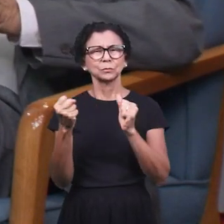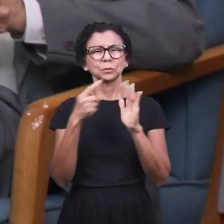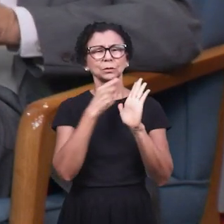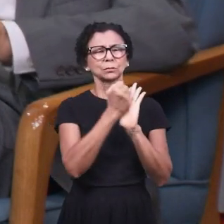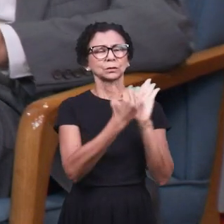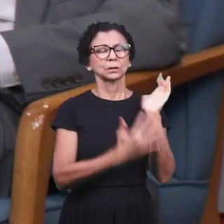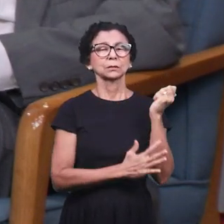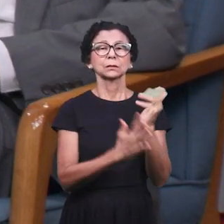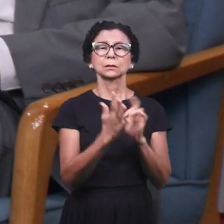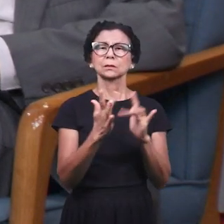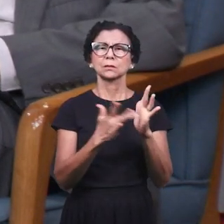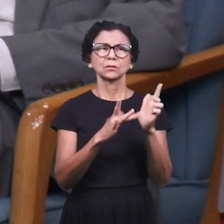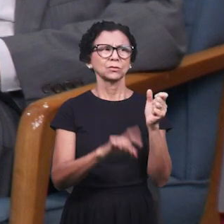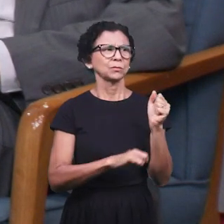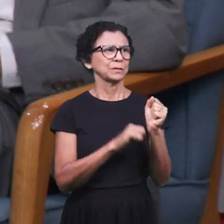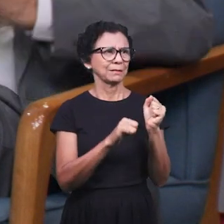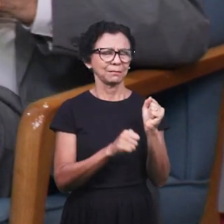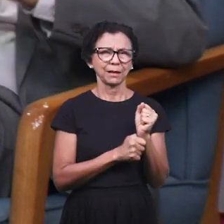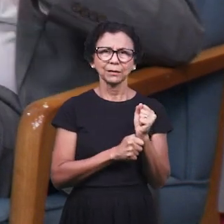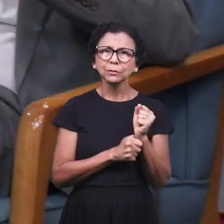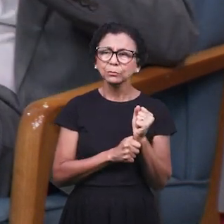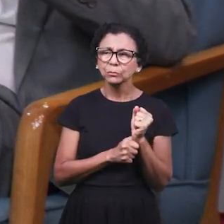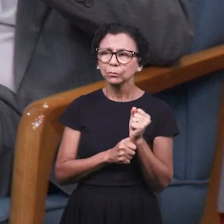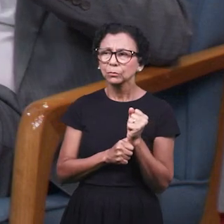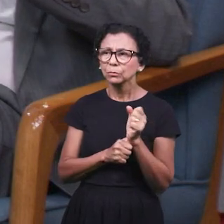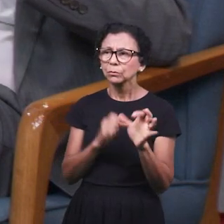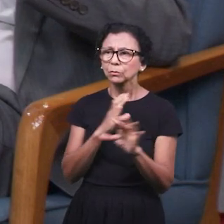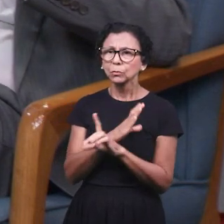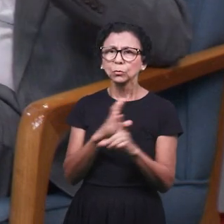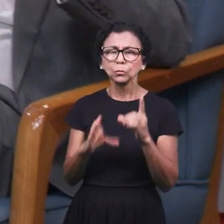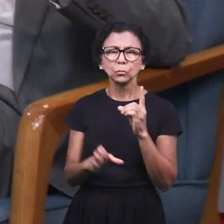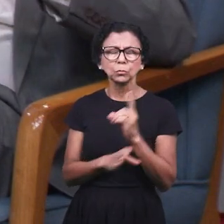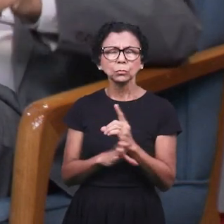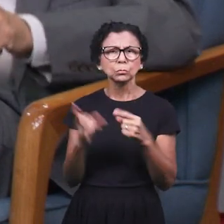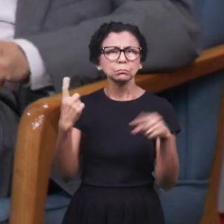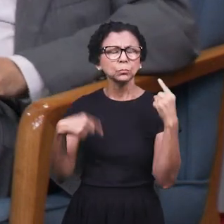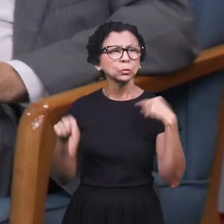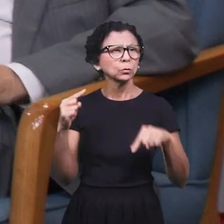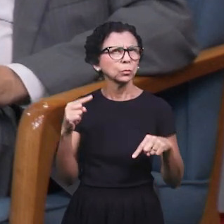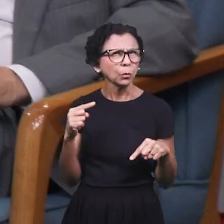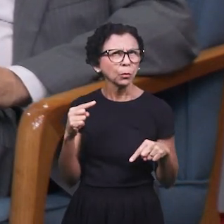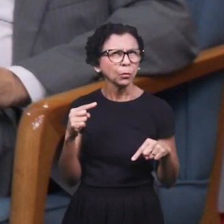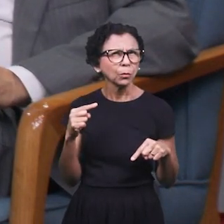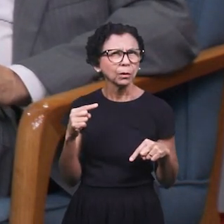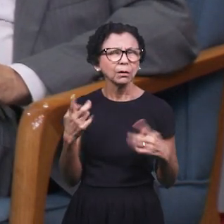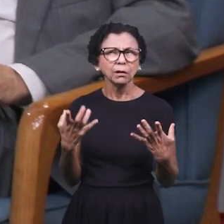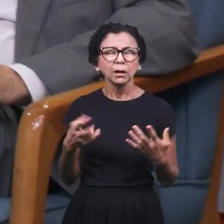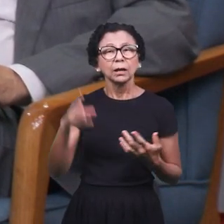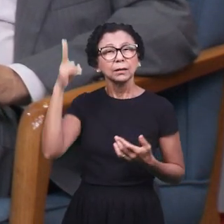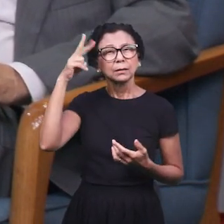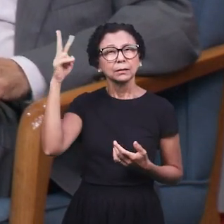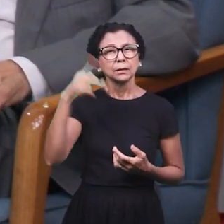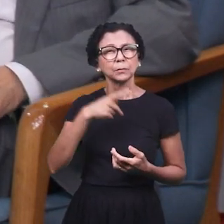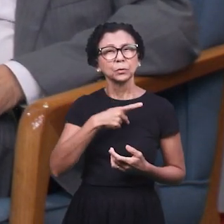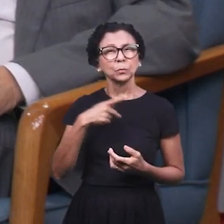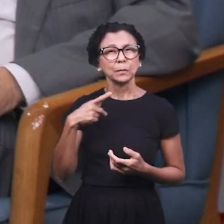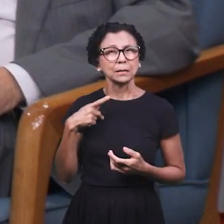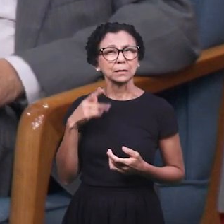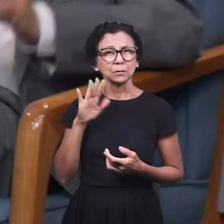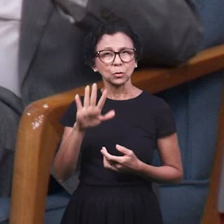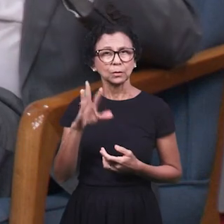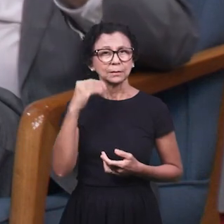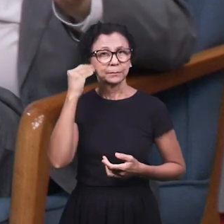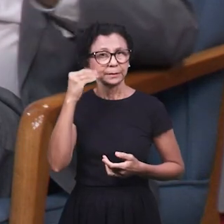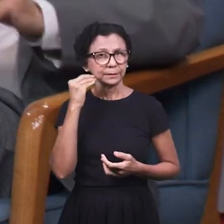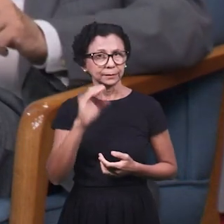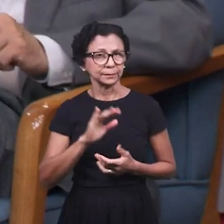alguma coisa diferente. O culto mudou. Eu me lembro de um pastor